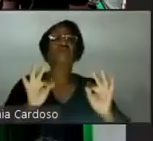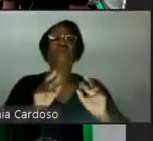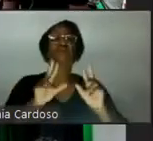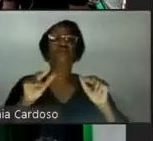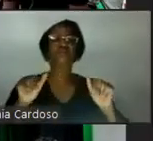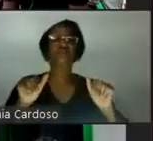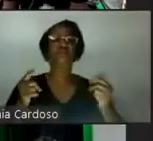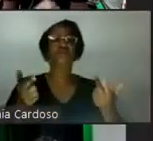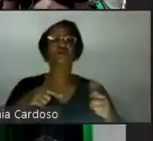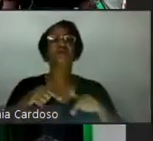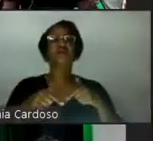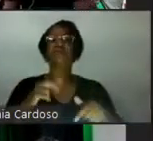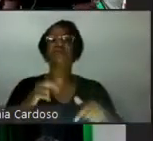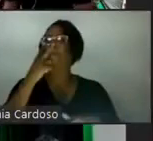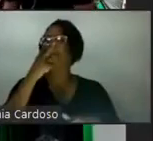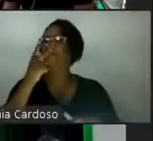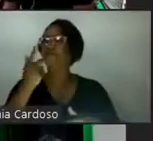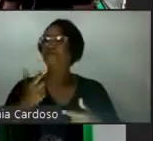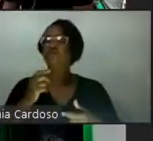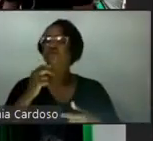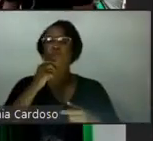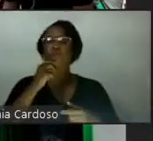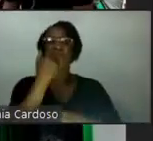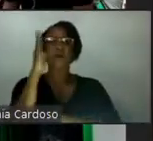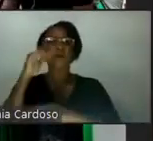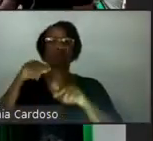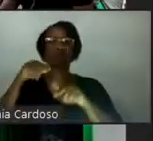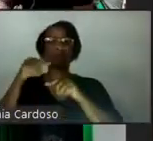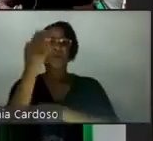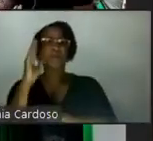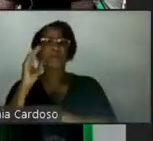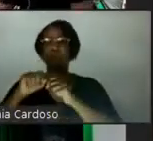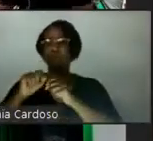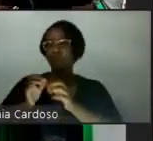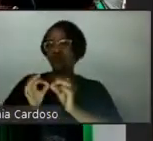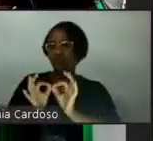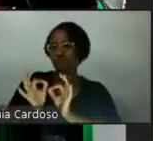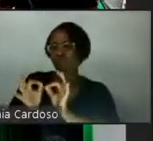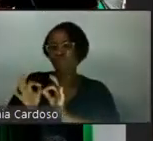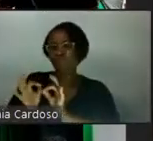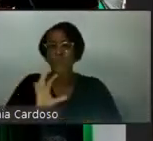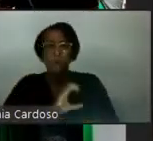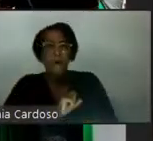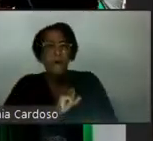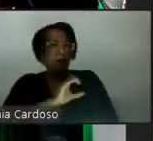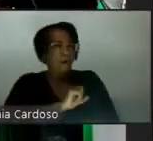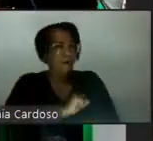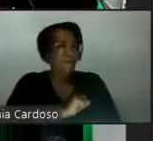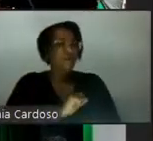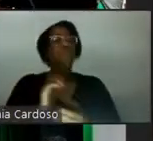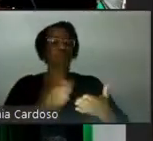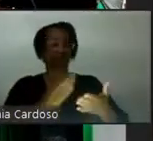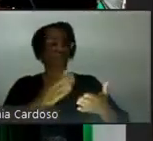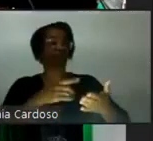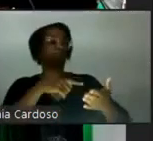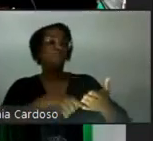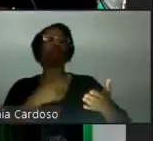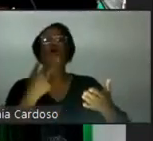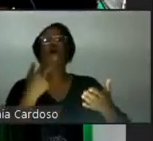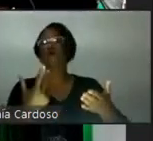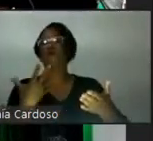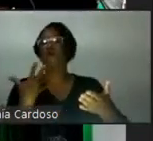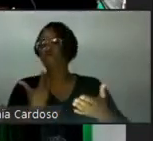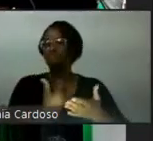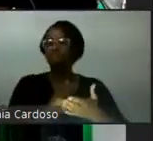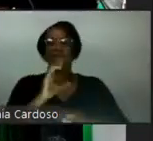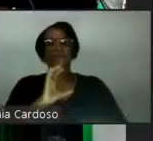vai fazendo tudo com muito amor, com muito amor? Então, esse livro tem essa entrega muito grande, né? Eu comecei a